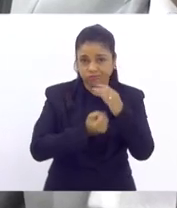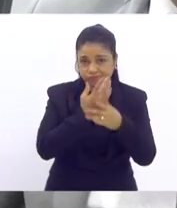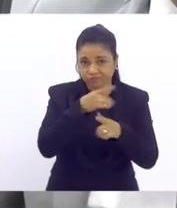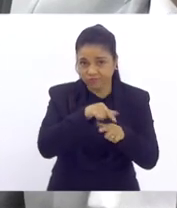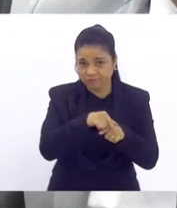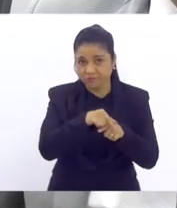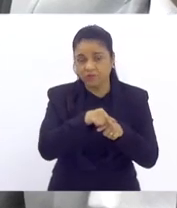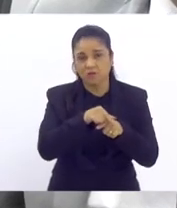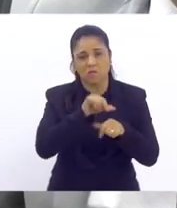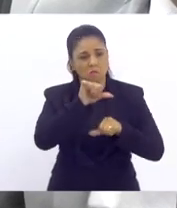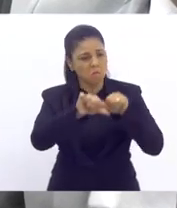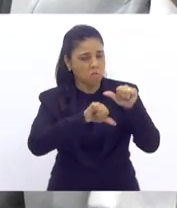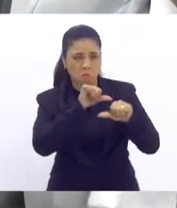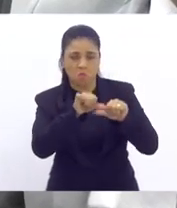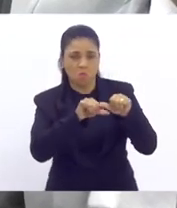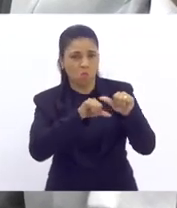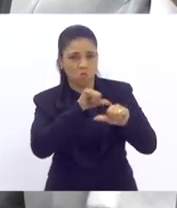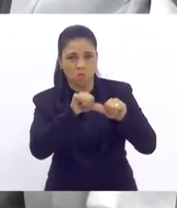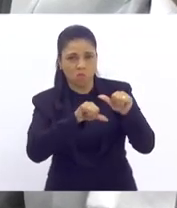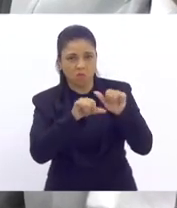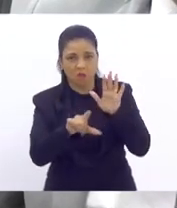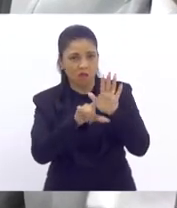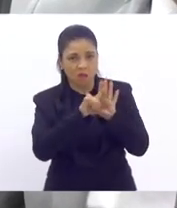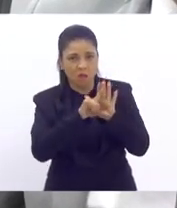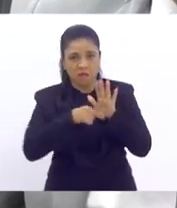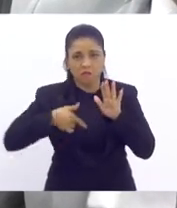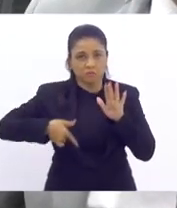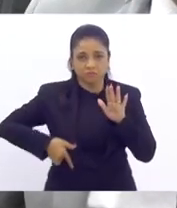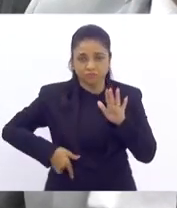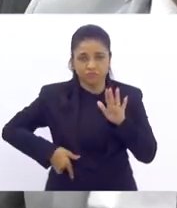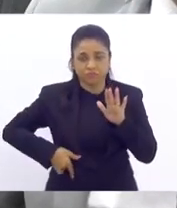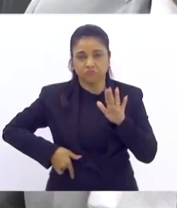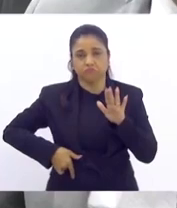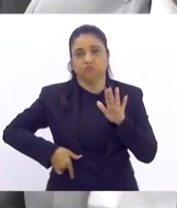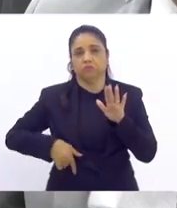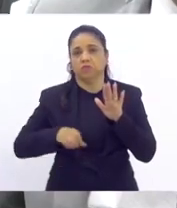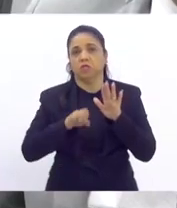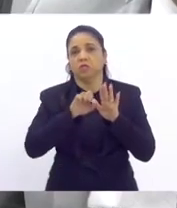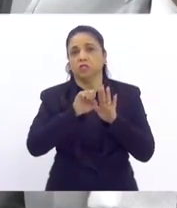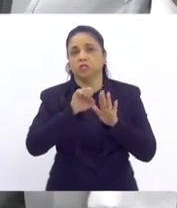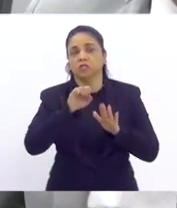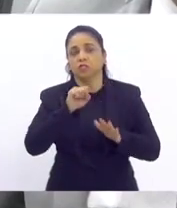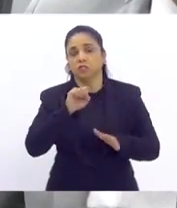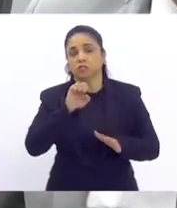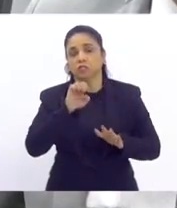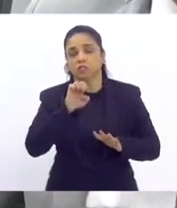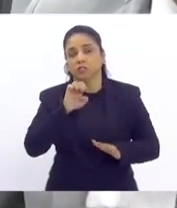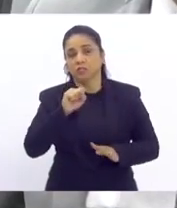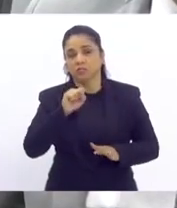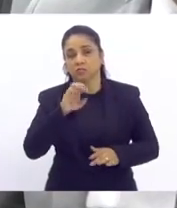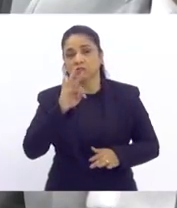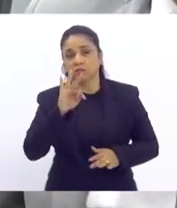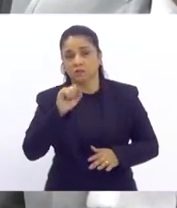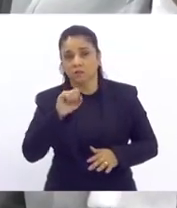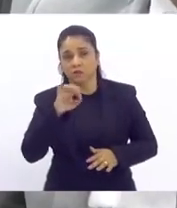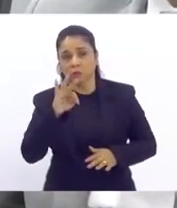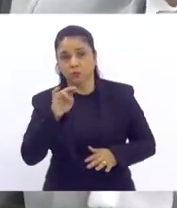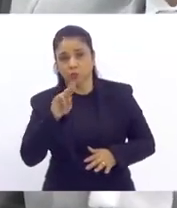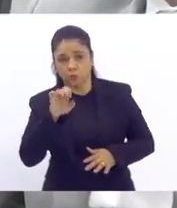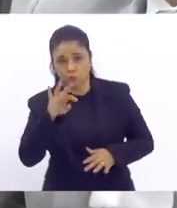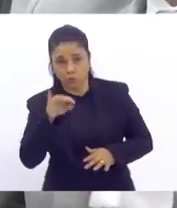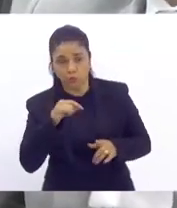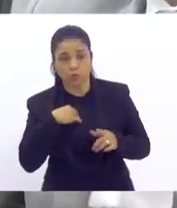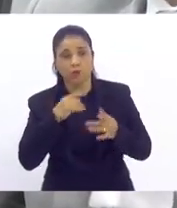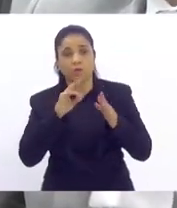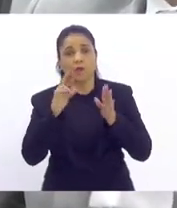qualquer alteração na lei no estatuto desarmamento ao contrário o estatuto desarmamento é claro quando ele Define um rol de